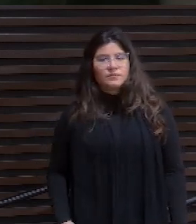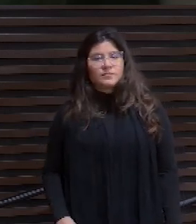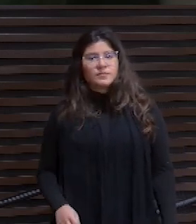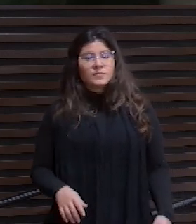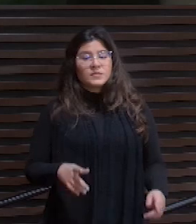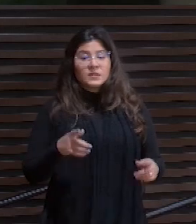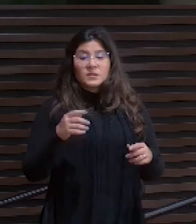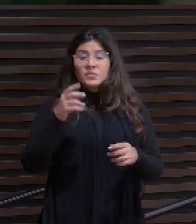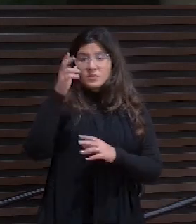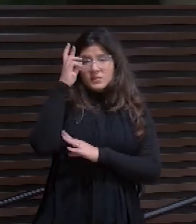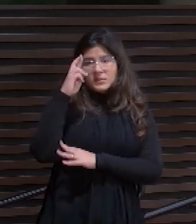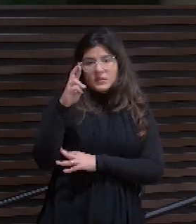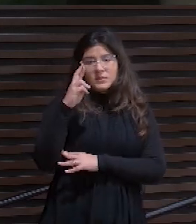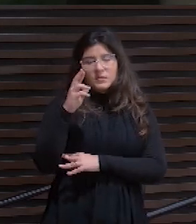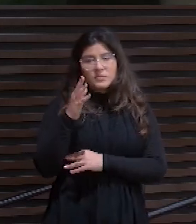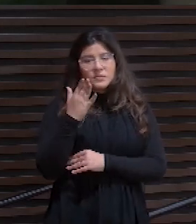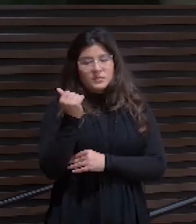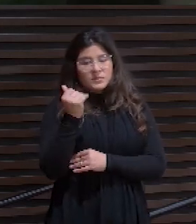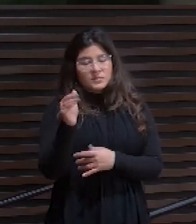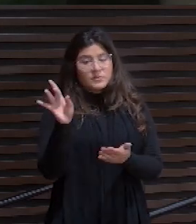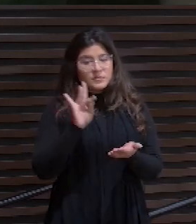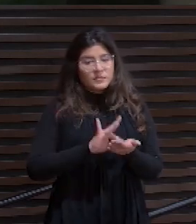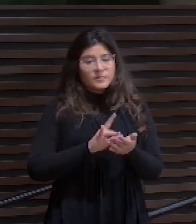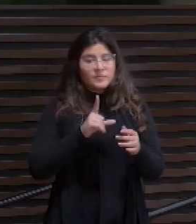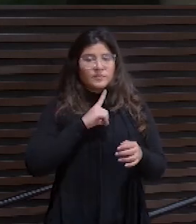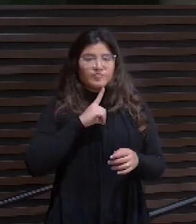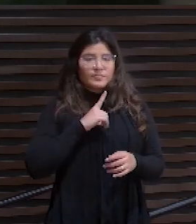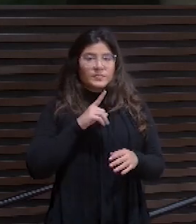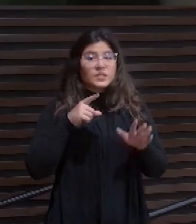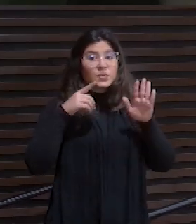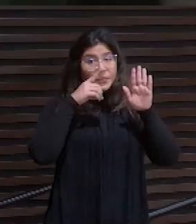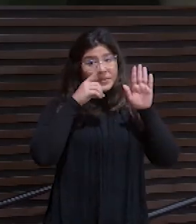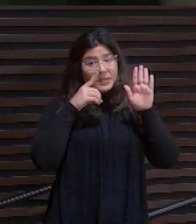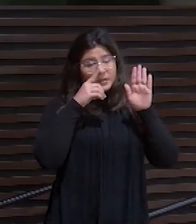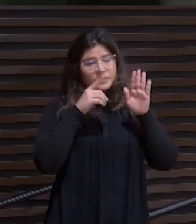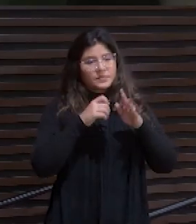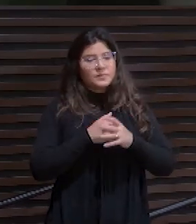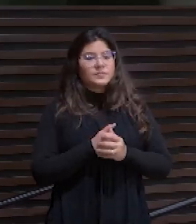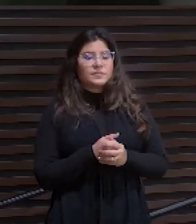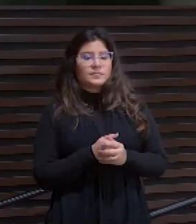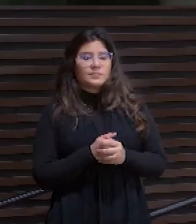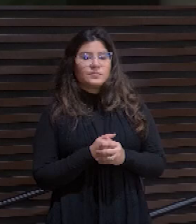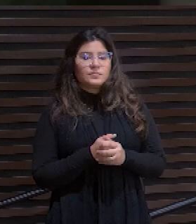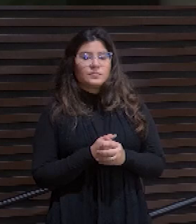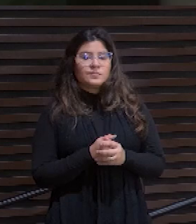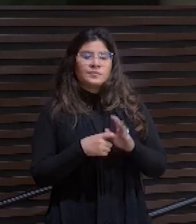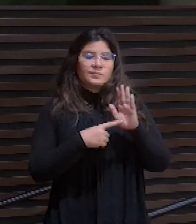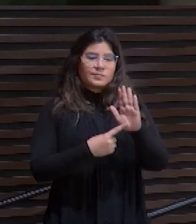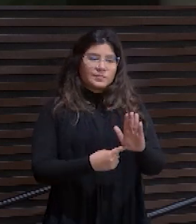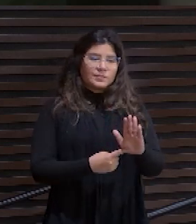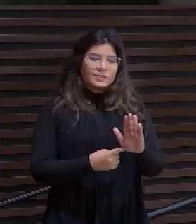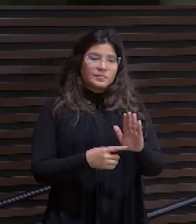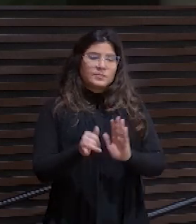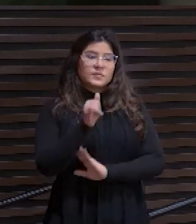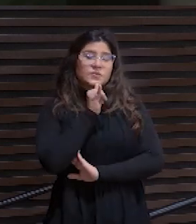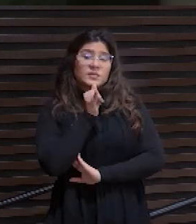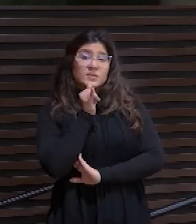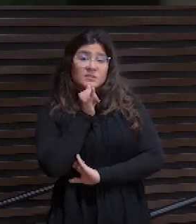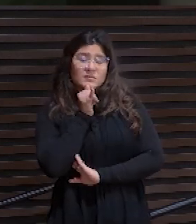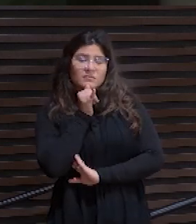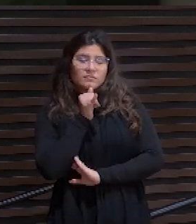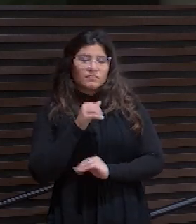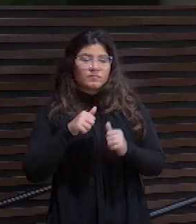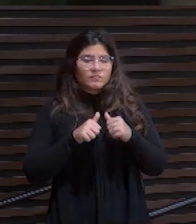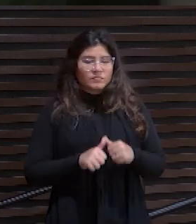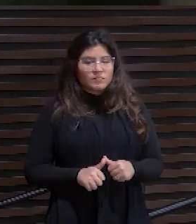O Senhor nos chama de fato a termos esse cuidado. E um exemplo disso, de você fazer isso, de ir inserindo